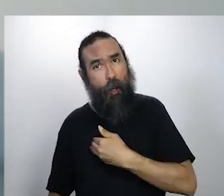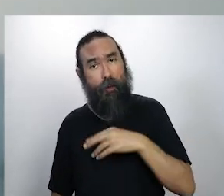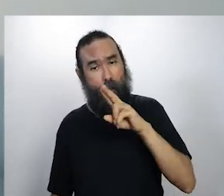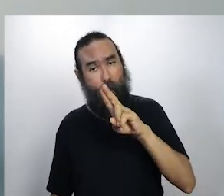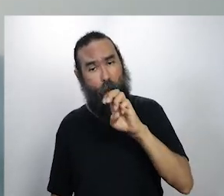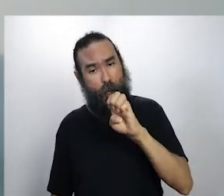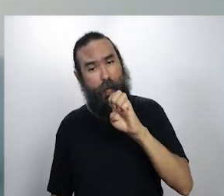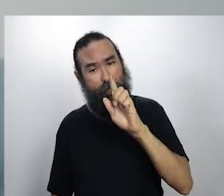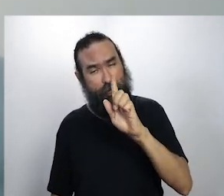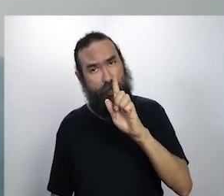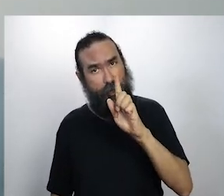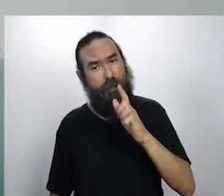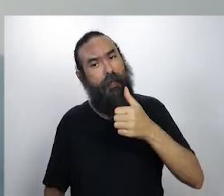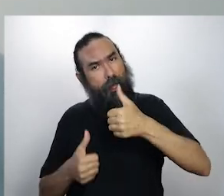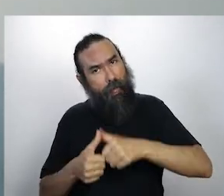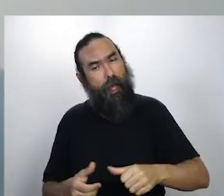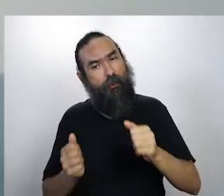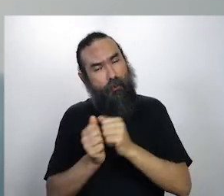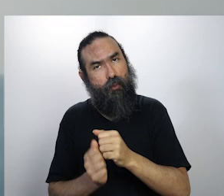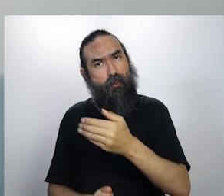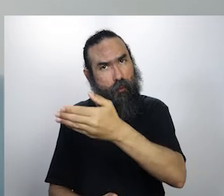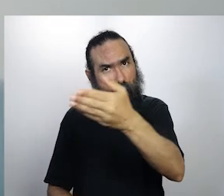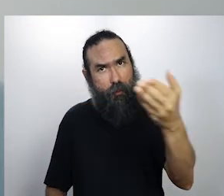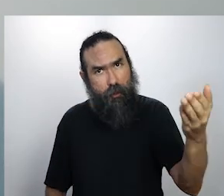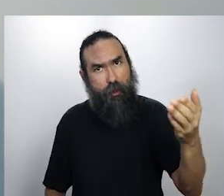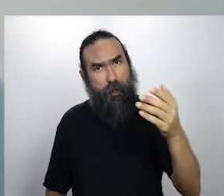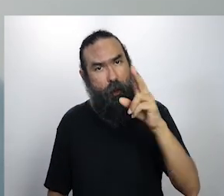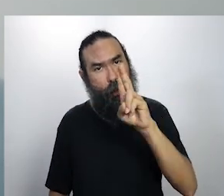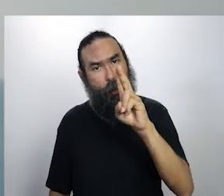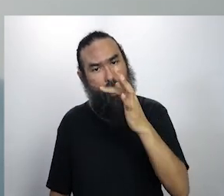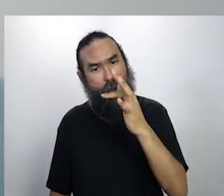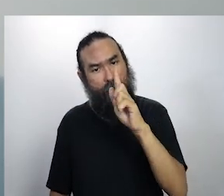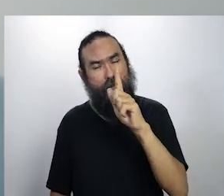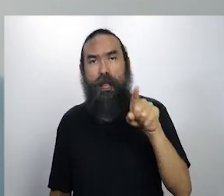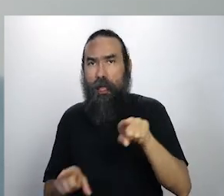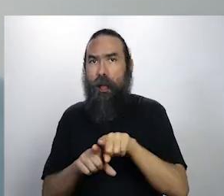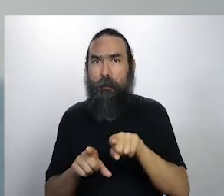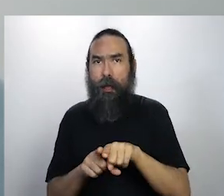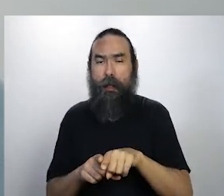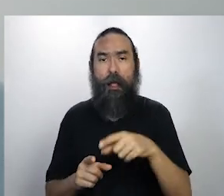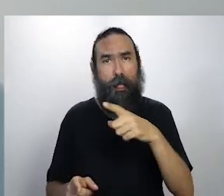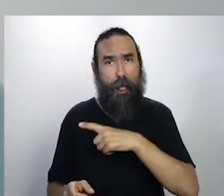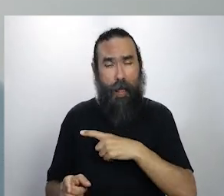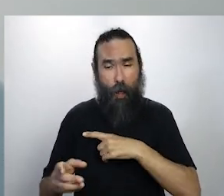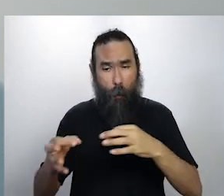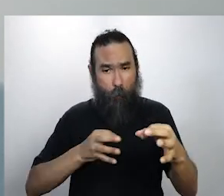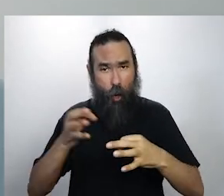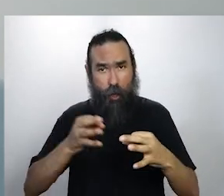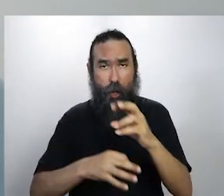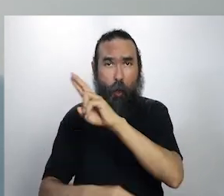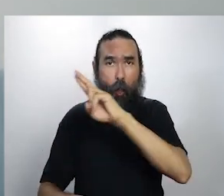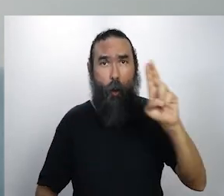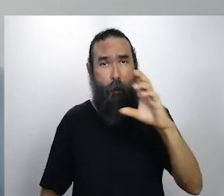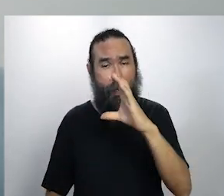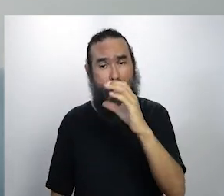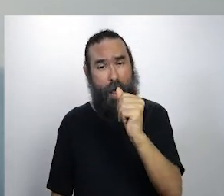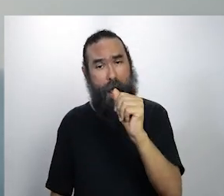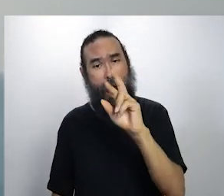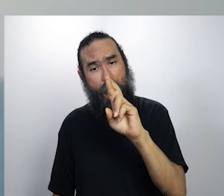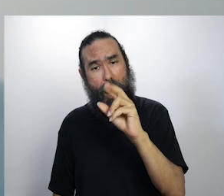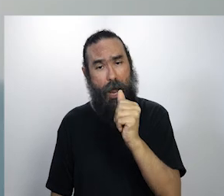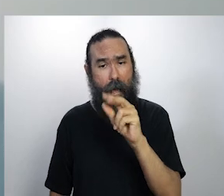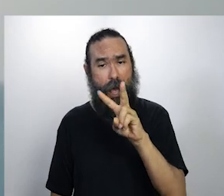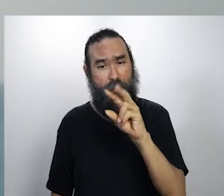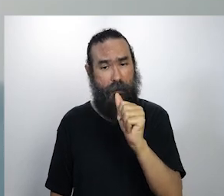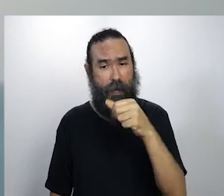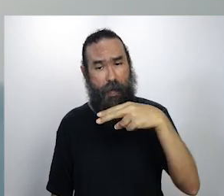ensino superior do Estado do Goiás tem um projeto de uma caravana cultural, né? É uma rede que está sendo formada entre os